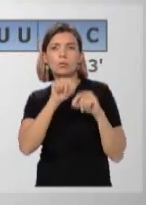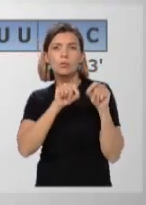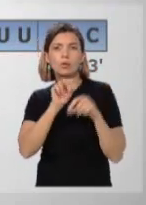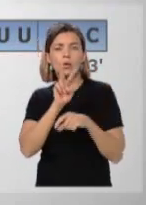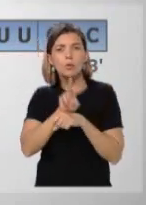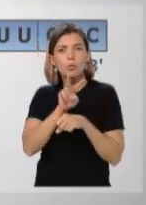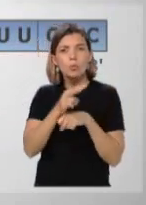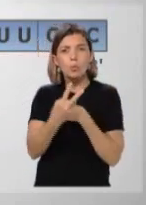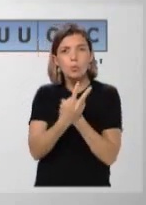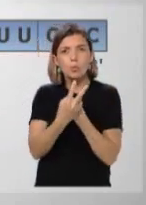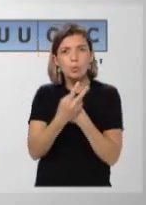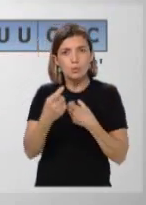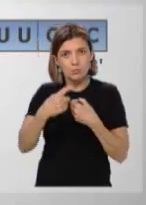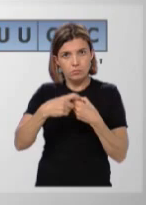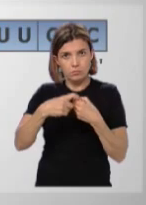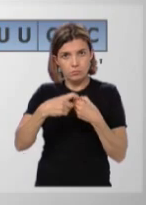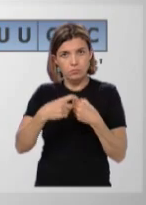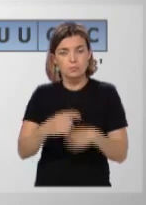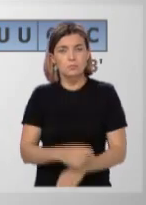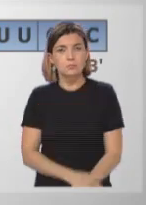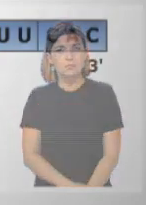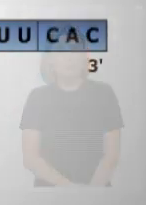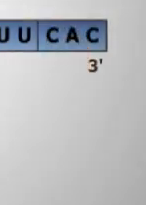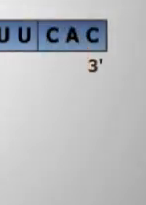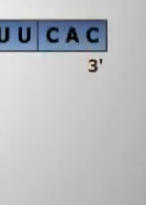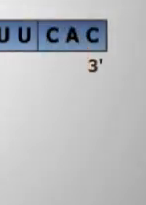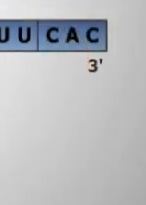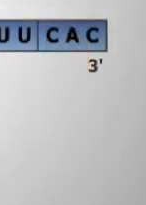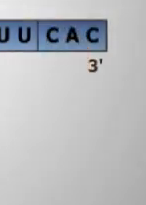pelo controle do metabolismo celular.